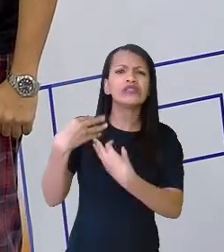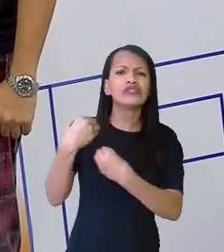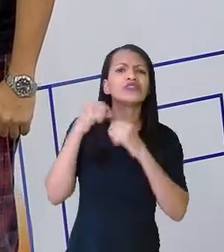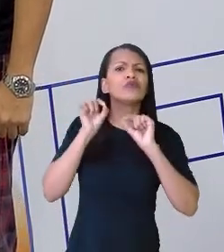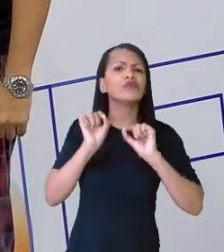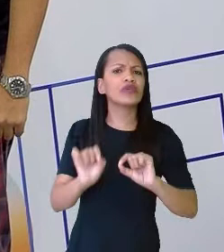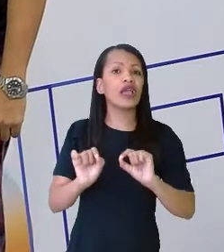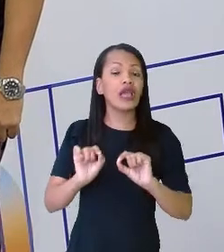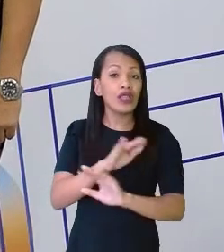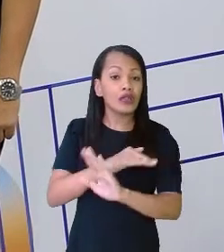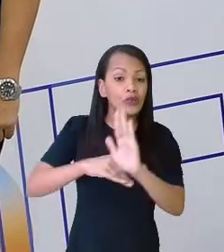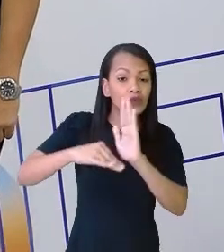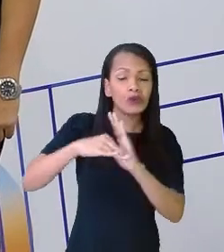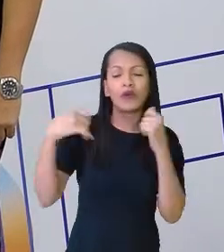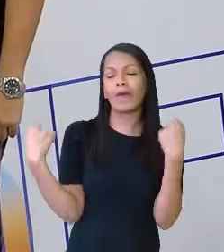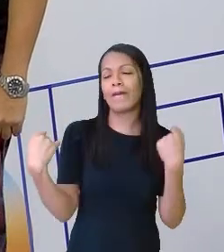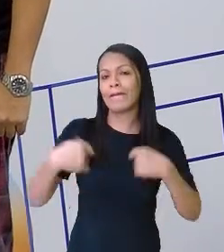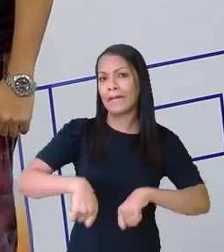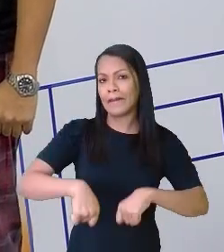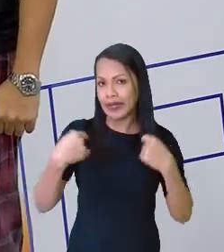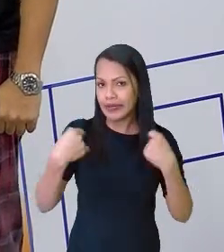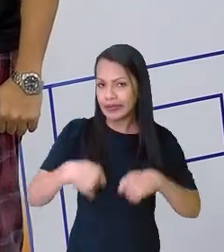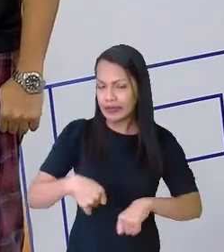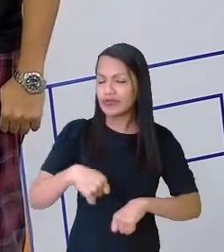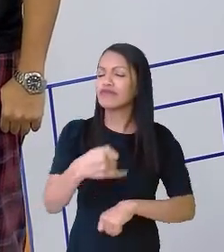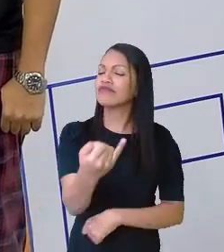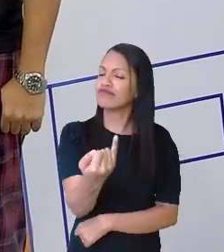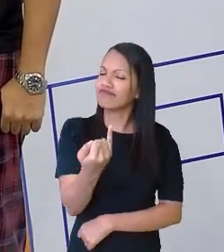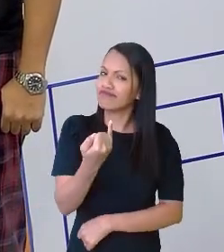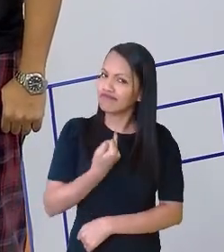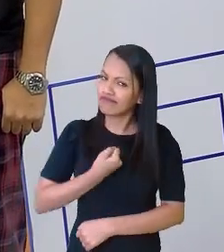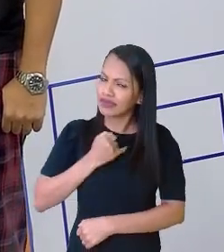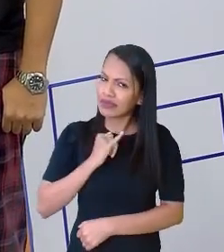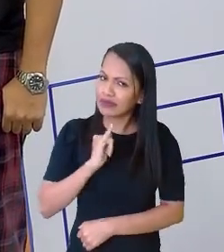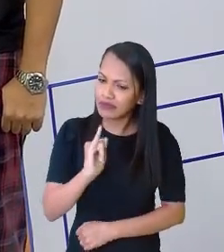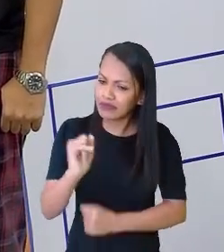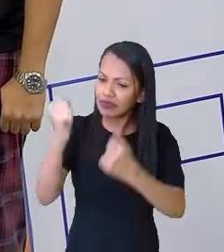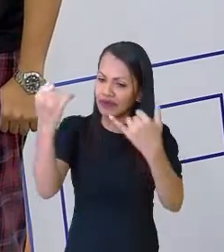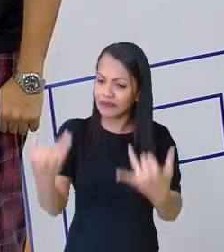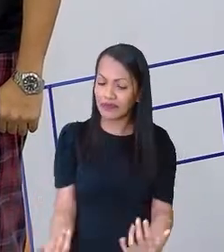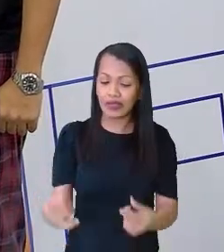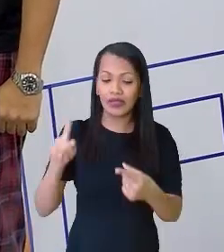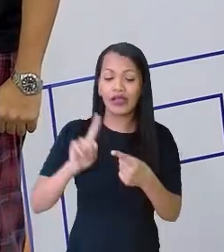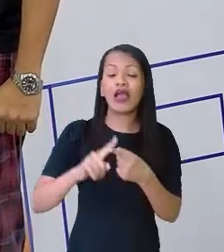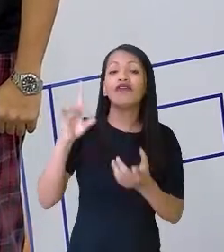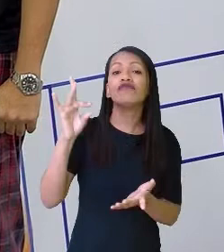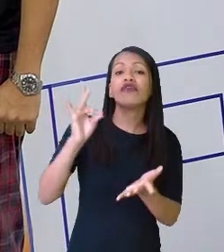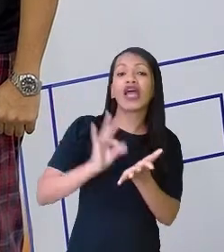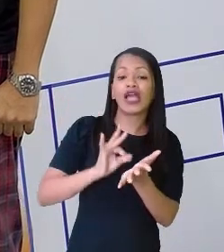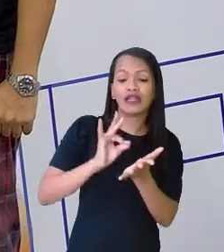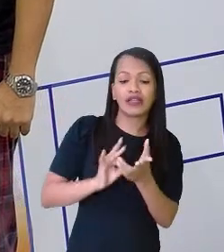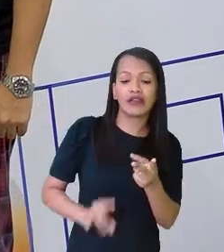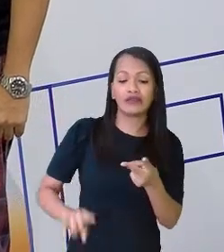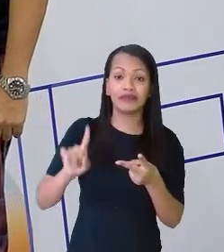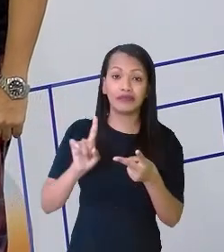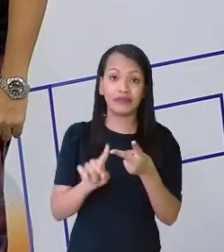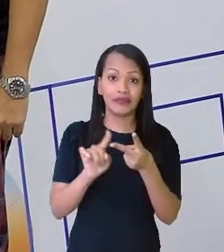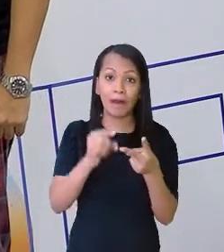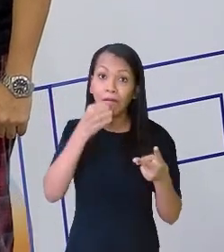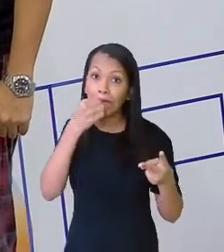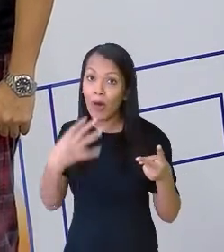contar precisa passar pelas três peneiras. A peneira da verdade, a peneira da